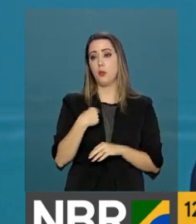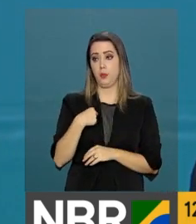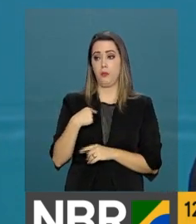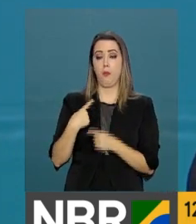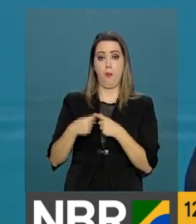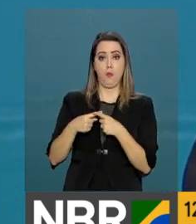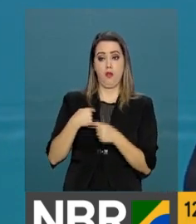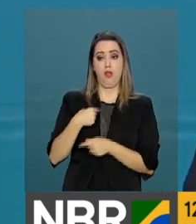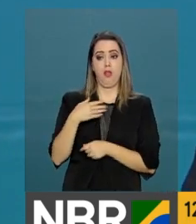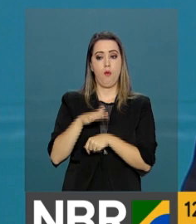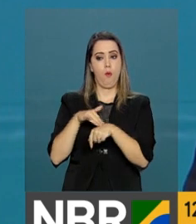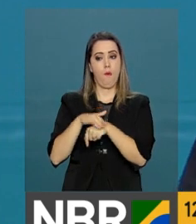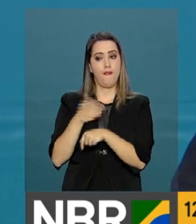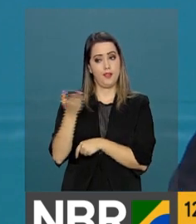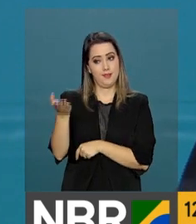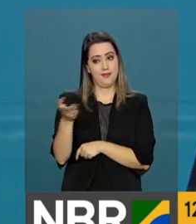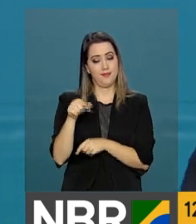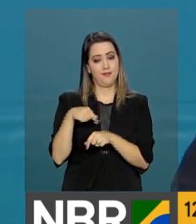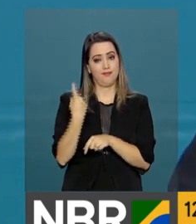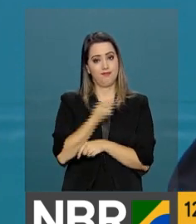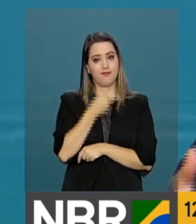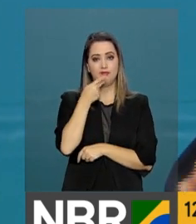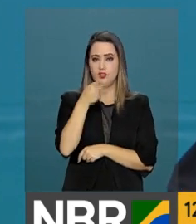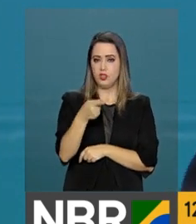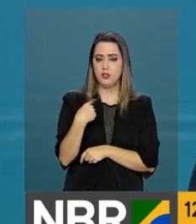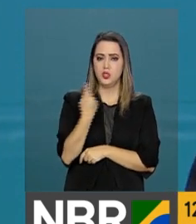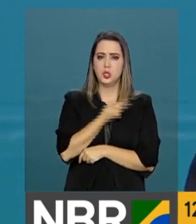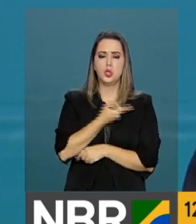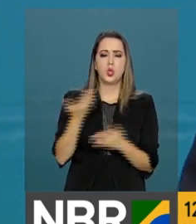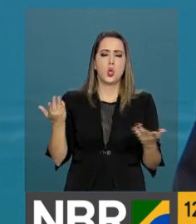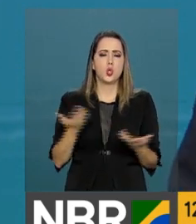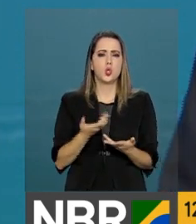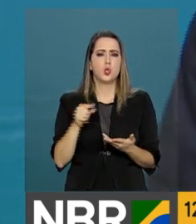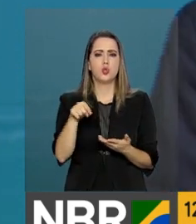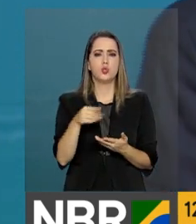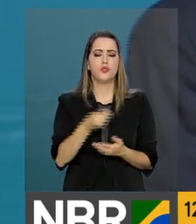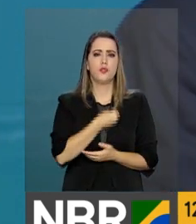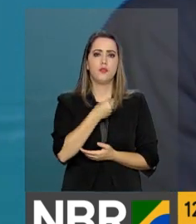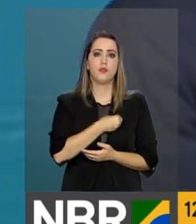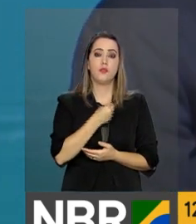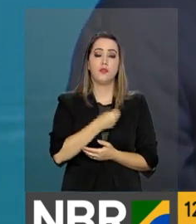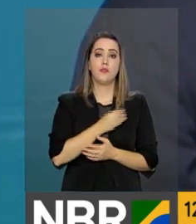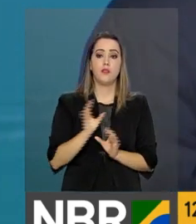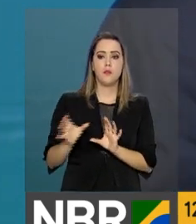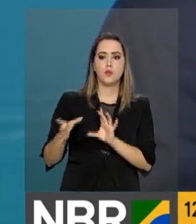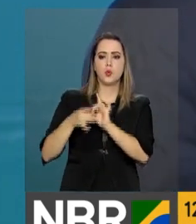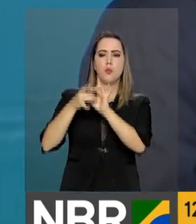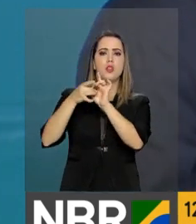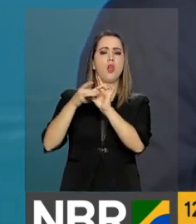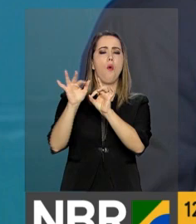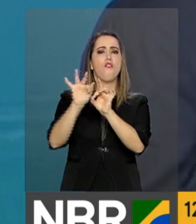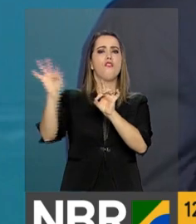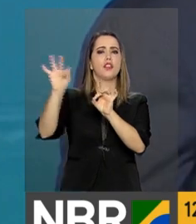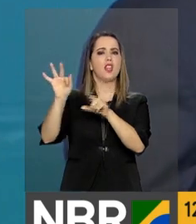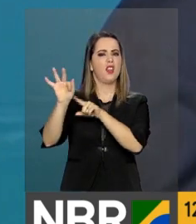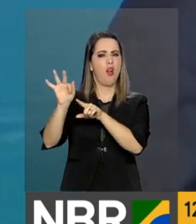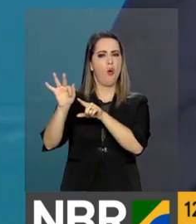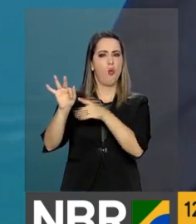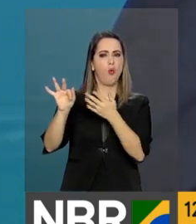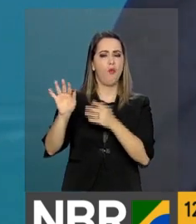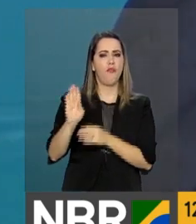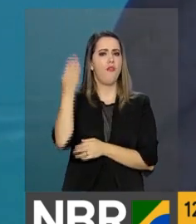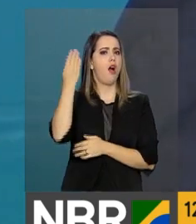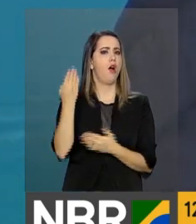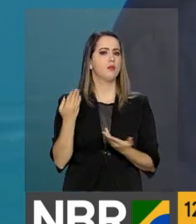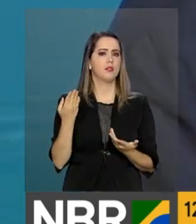tomamos posse. Eu disse, nós vivemos numa federação de fachada. Nós precisamos realizar uma verdadeira federação